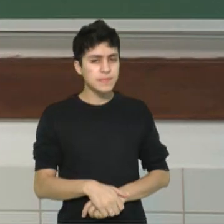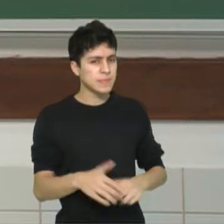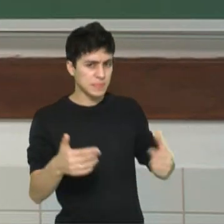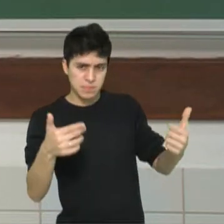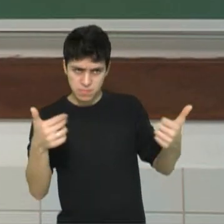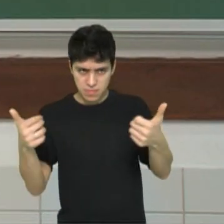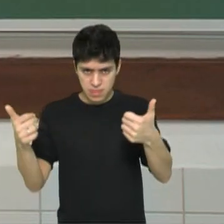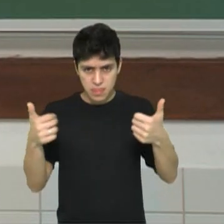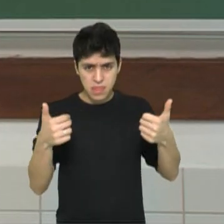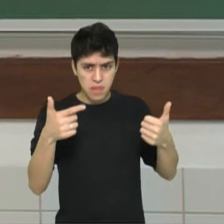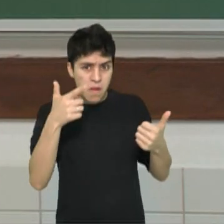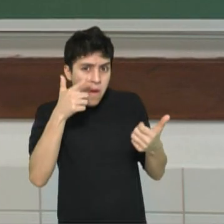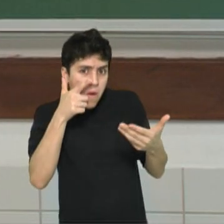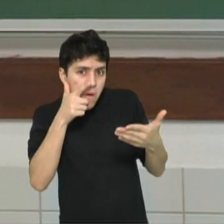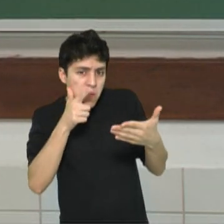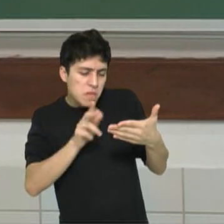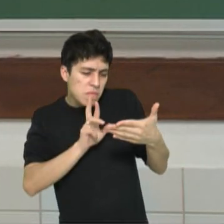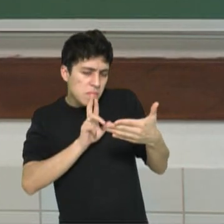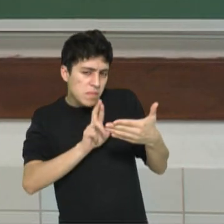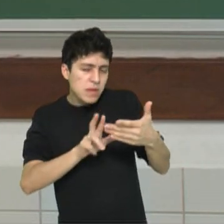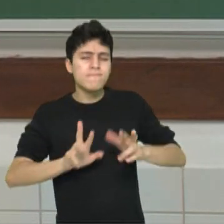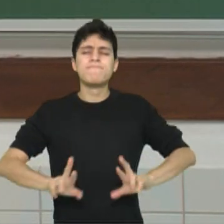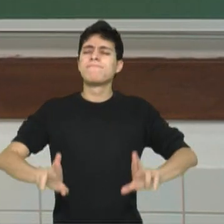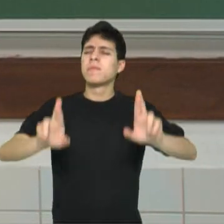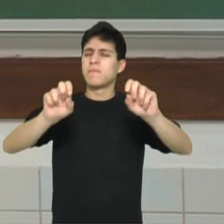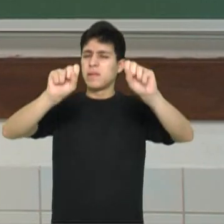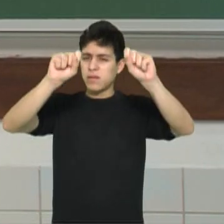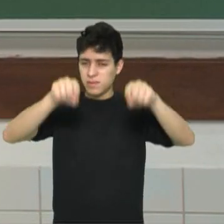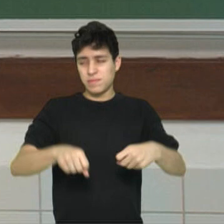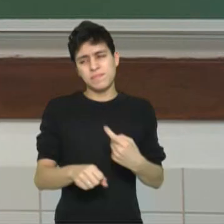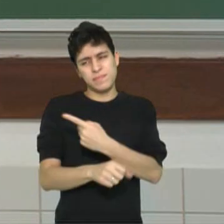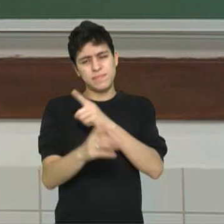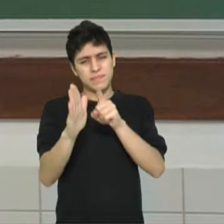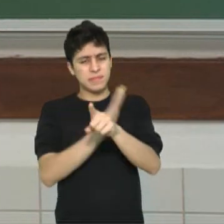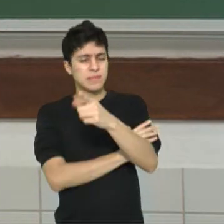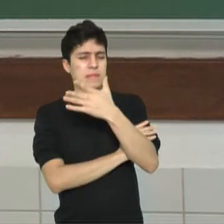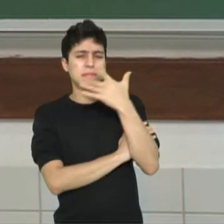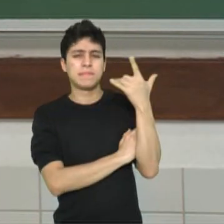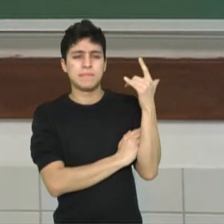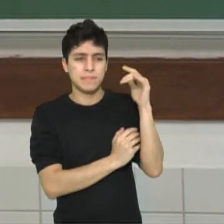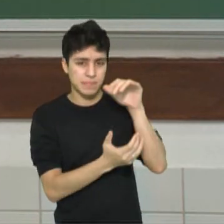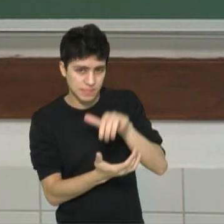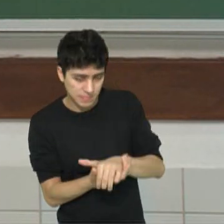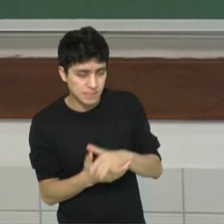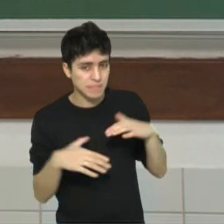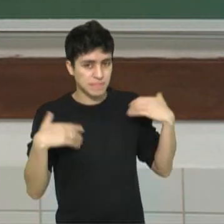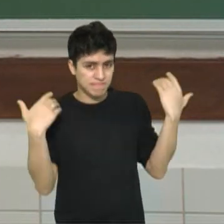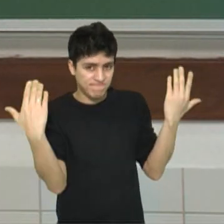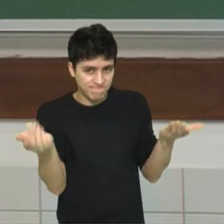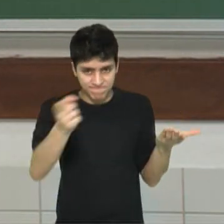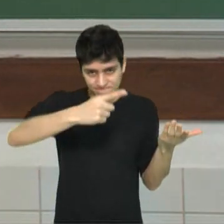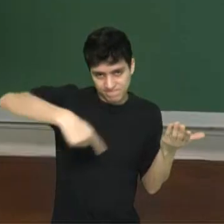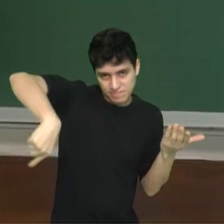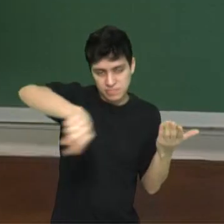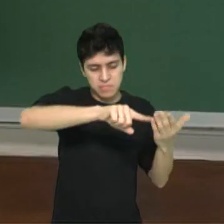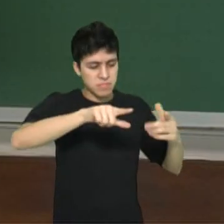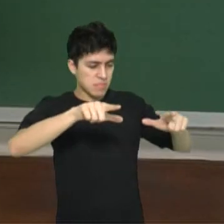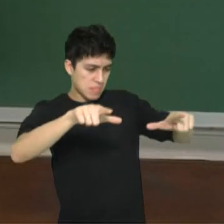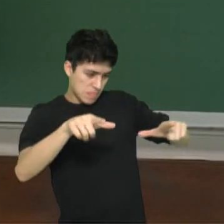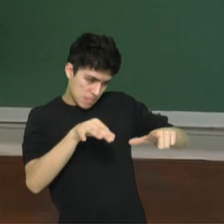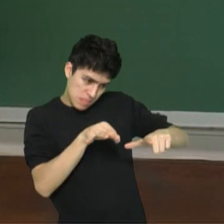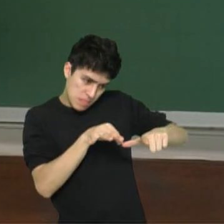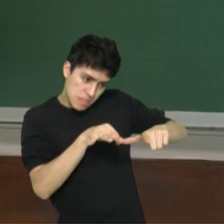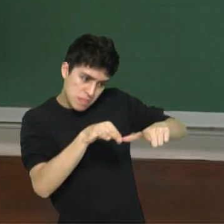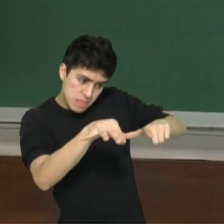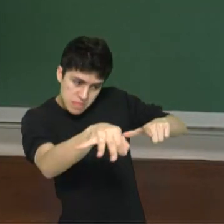Muito bem, conseguiu responder? Espero que sim, tá bem tranquilo esse aqui, né? Então, se você fez essa